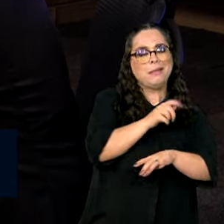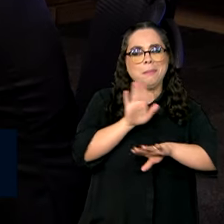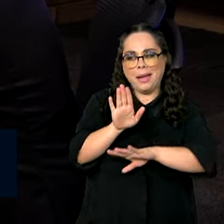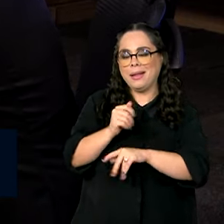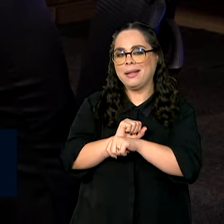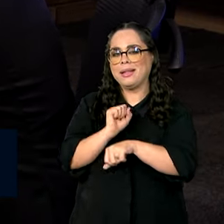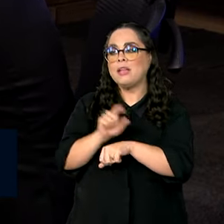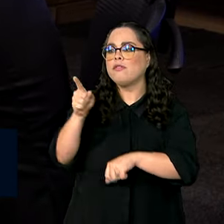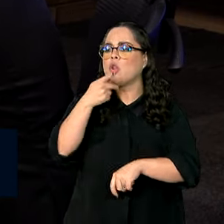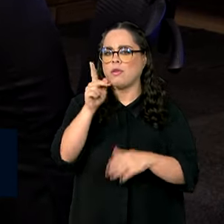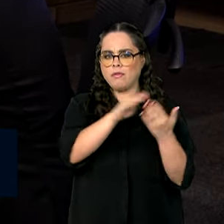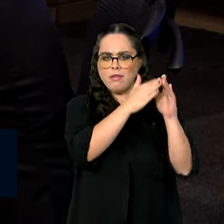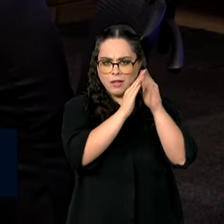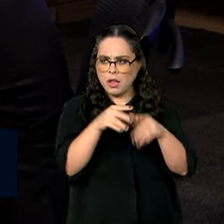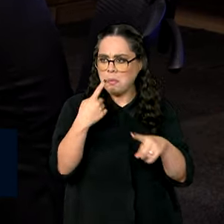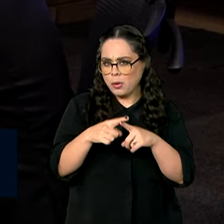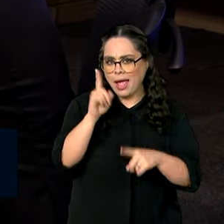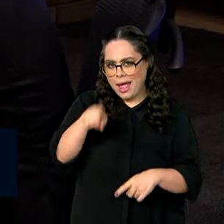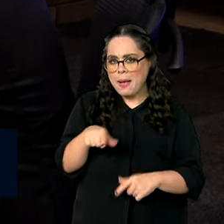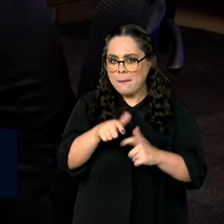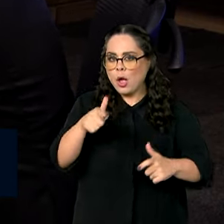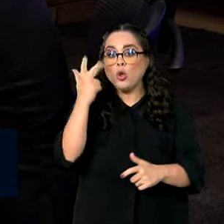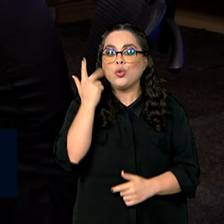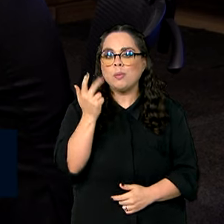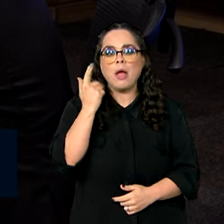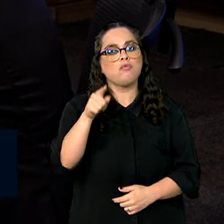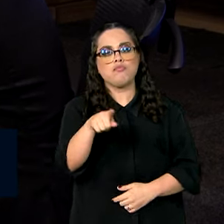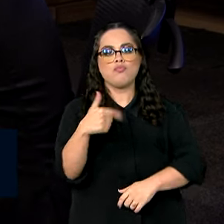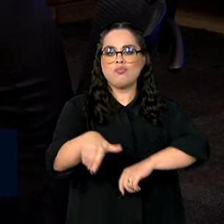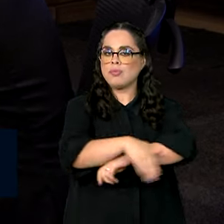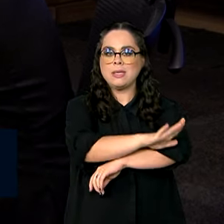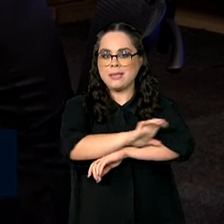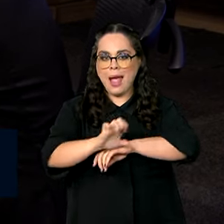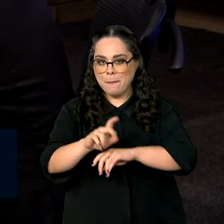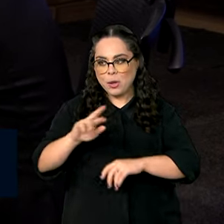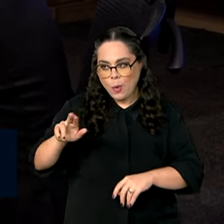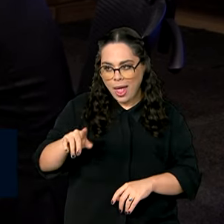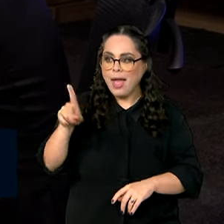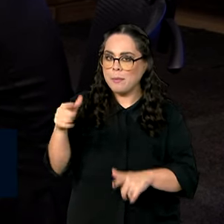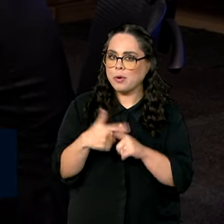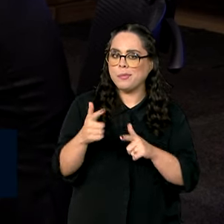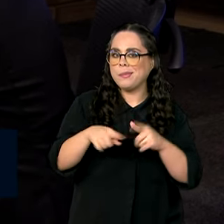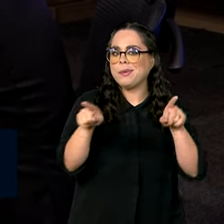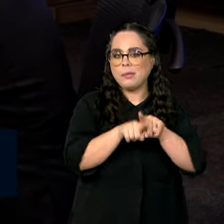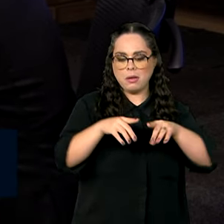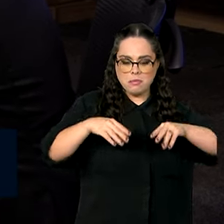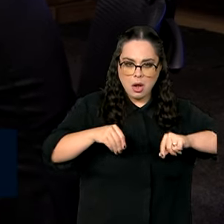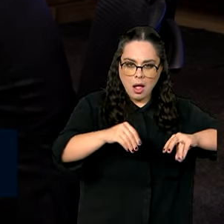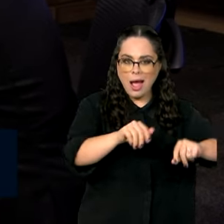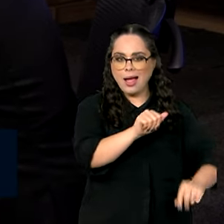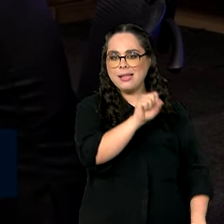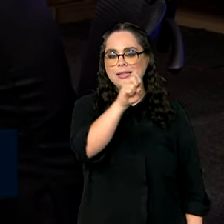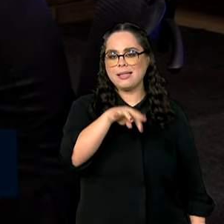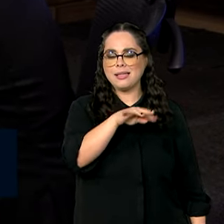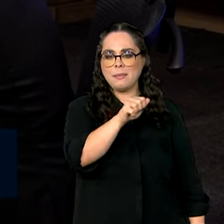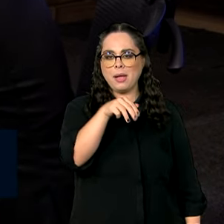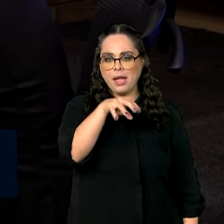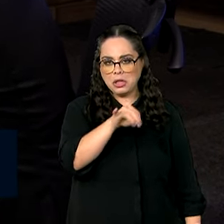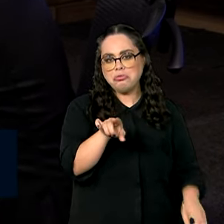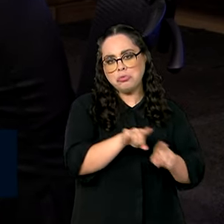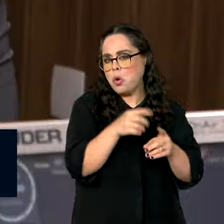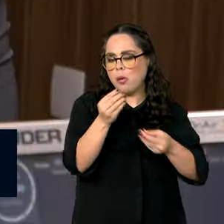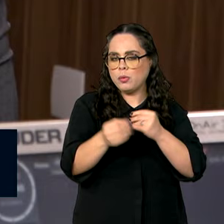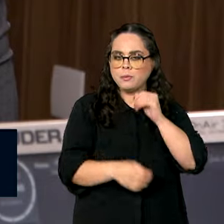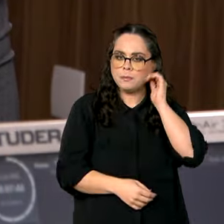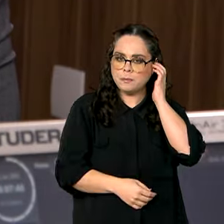referindo a favelas porque é nas favelas onde é mais comum não haver C A gente tem esse problema também em assentamento zona rural como é que é ISS perfeito